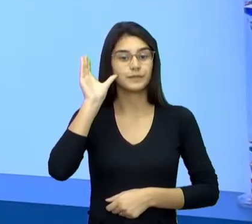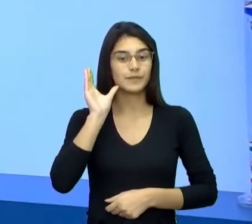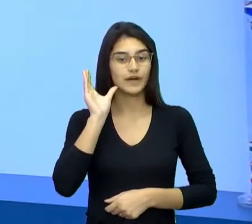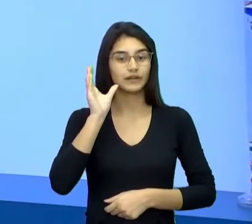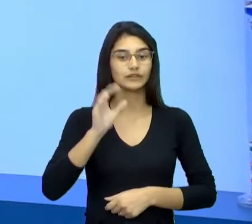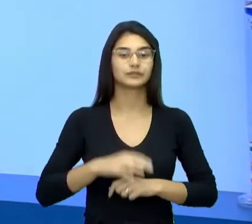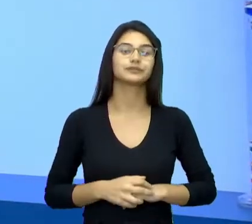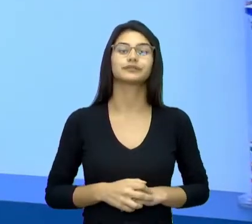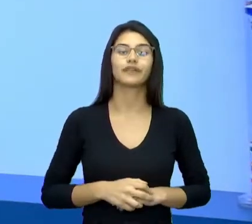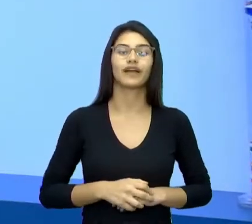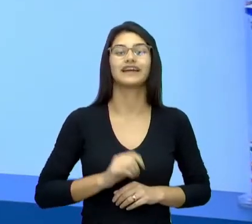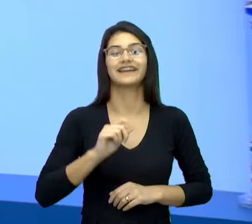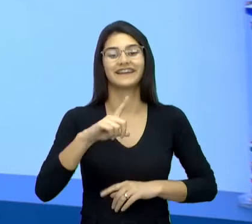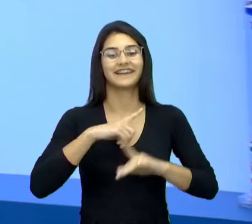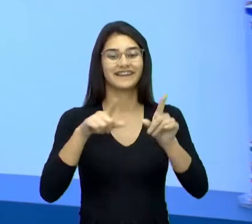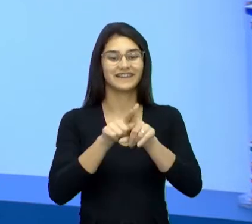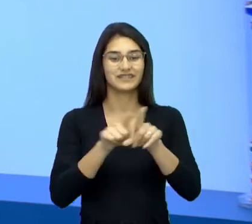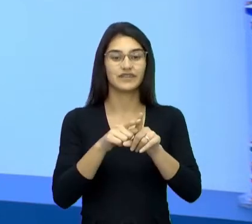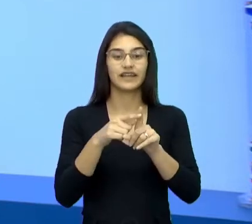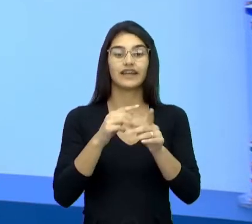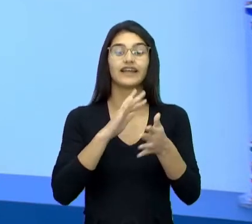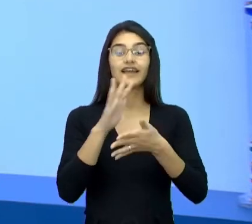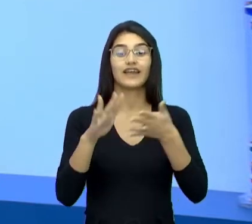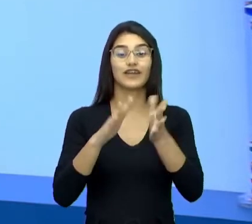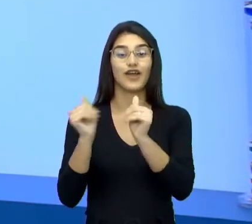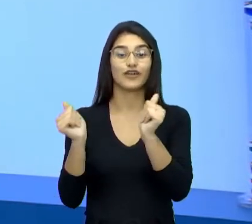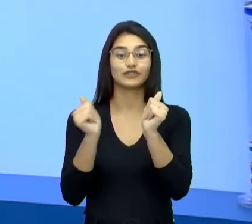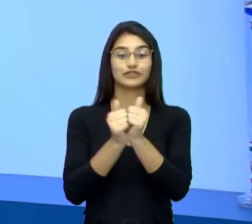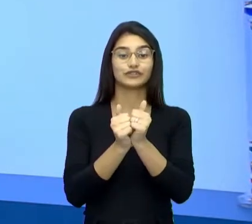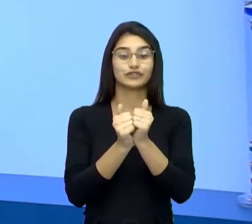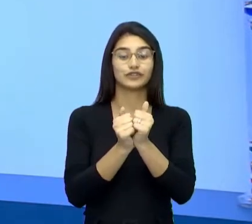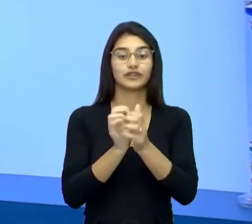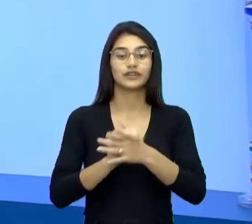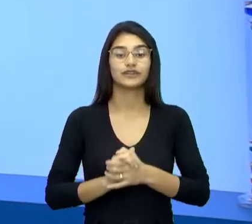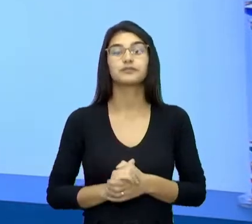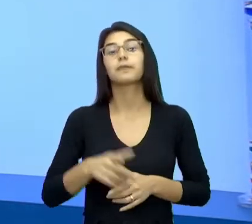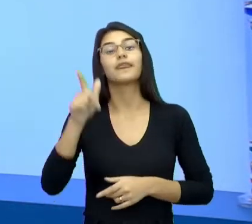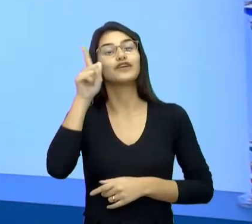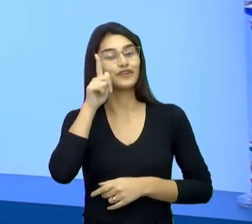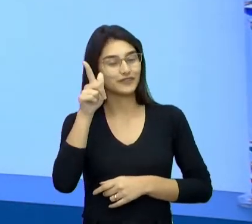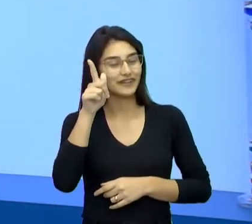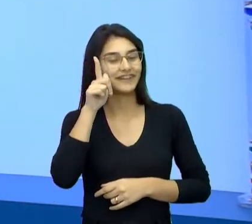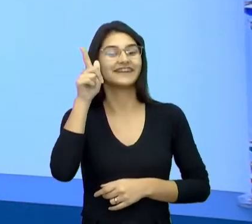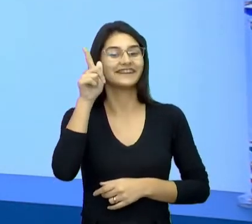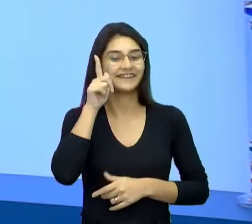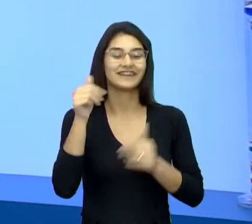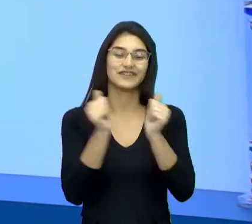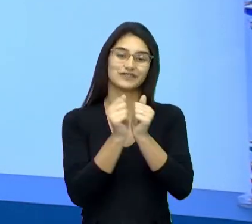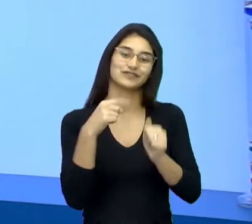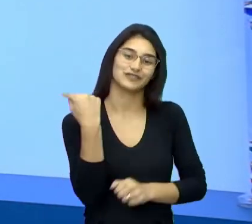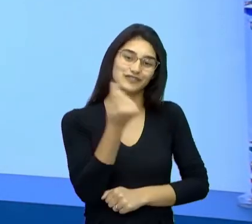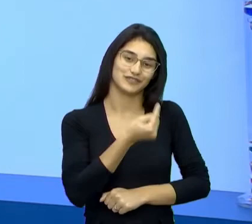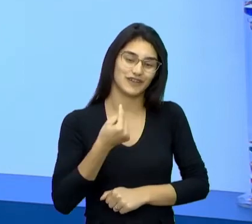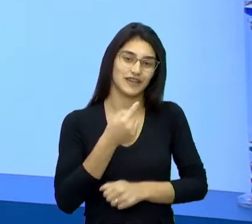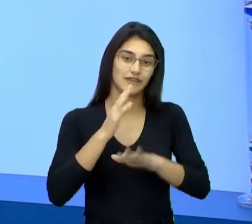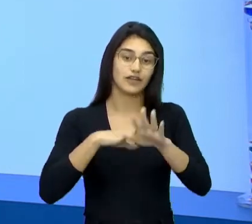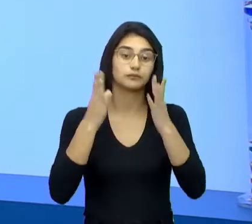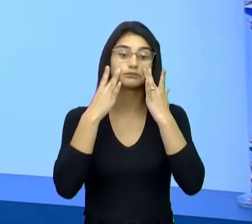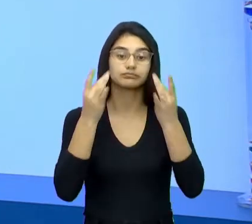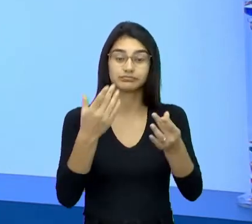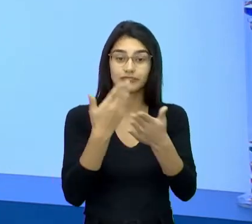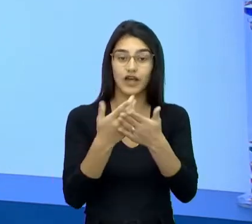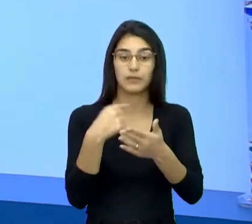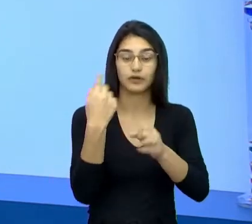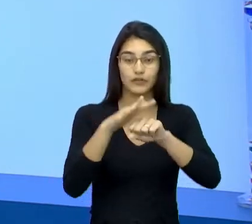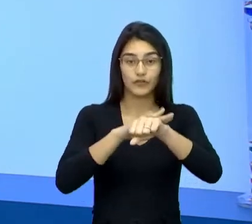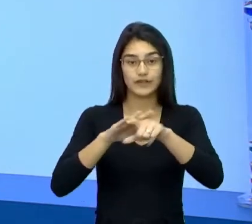meu símbolo, ali na companhia da Giovana, né, Giovana, que está aí com a gente, então, prestando atenção na aula aí para a